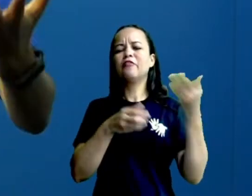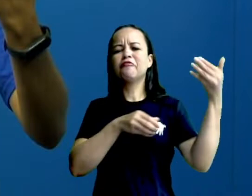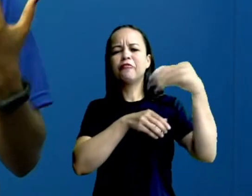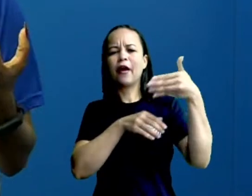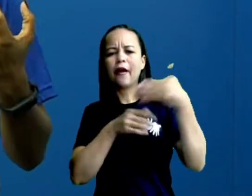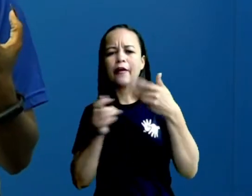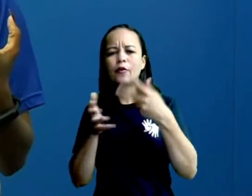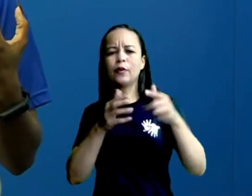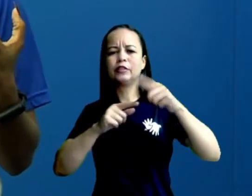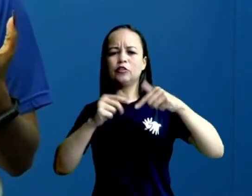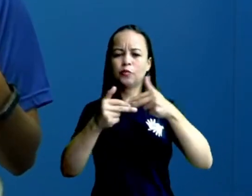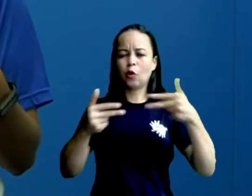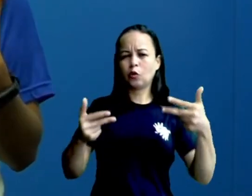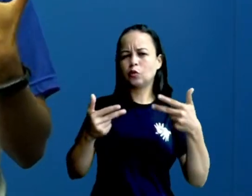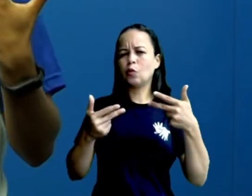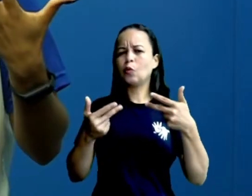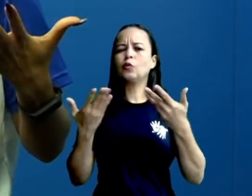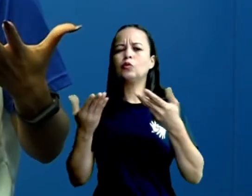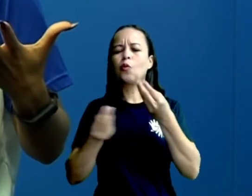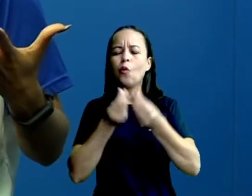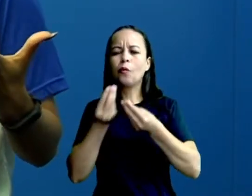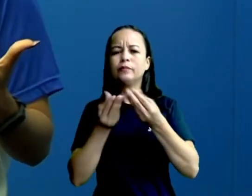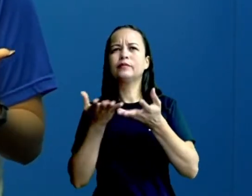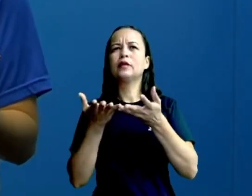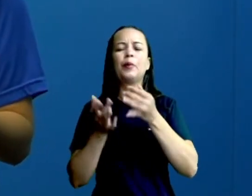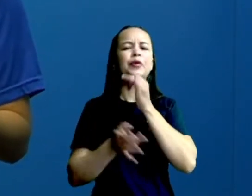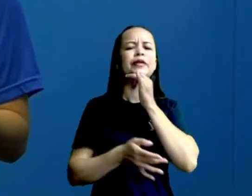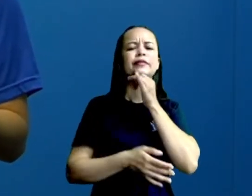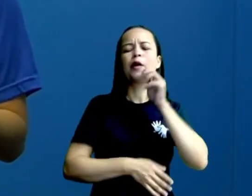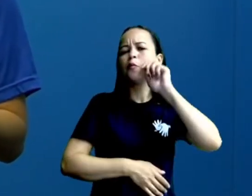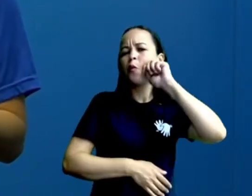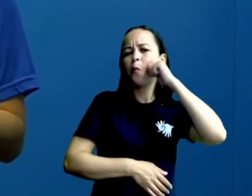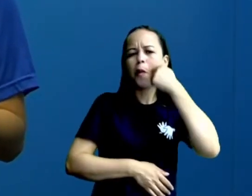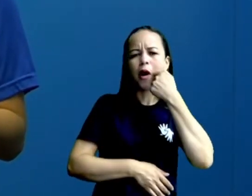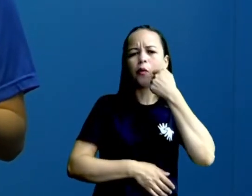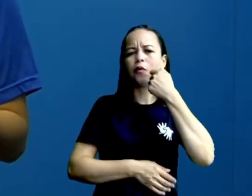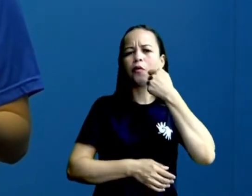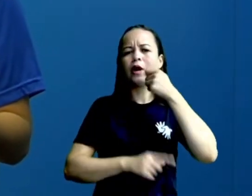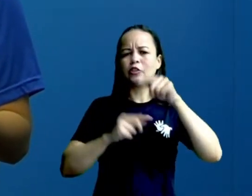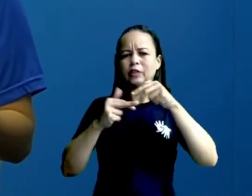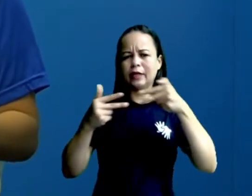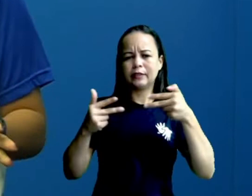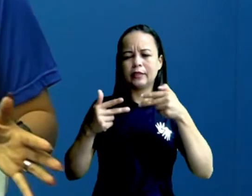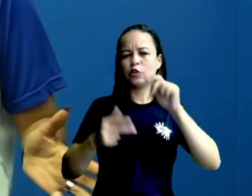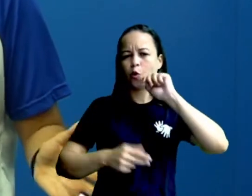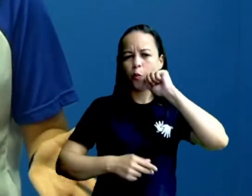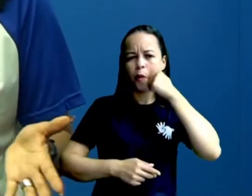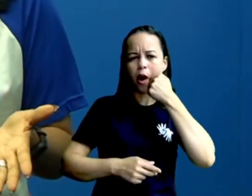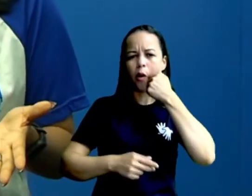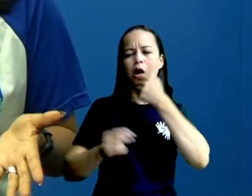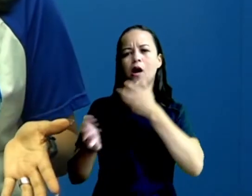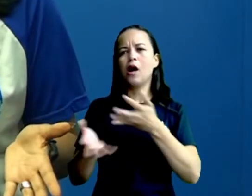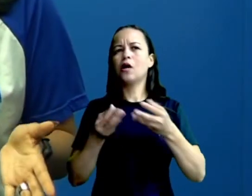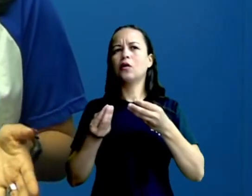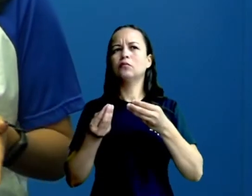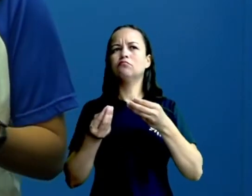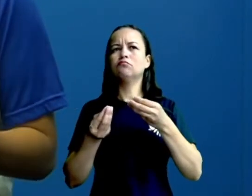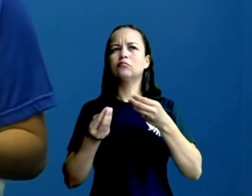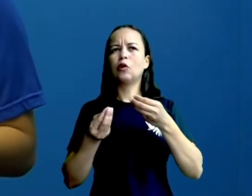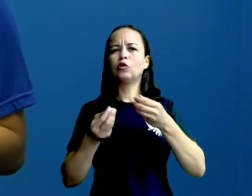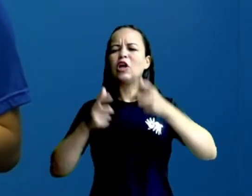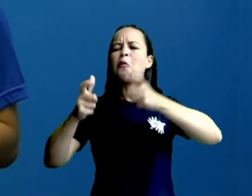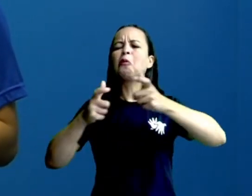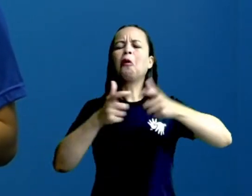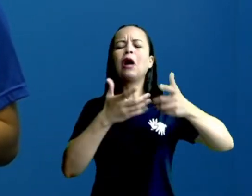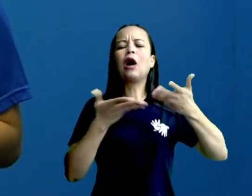a história disso tudo? Quando você pega um pão, os ingredientes do pão, de onde veio? Quando você pega o açúcar,